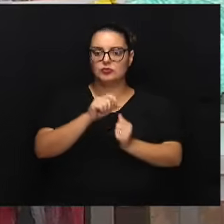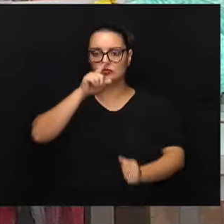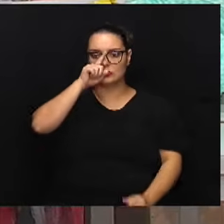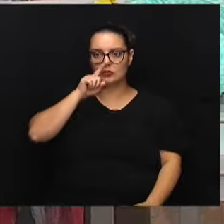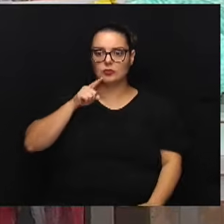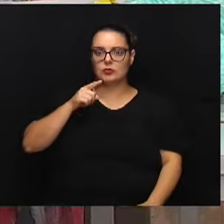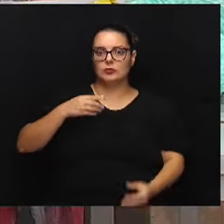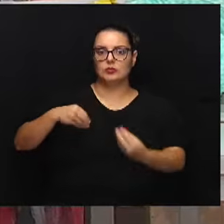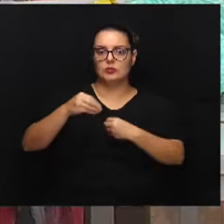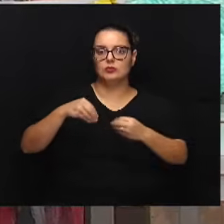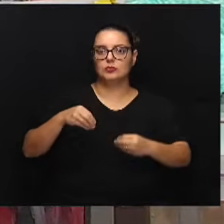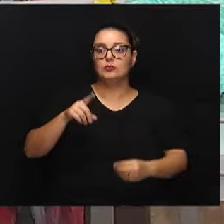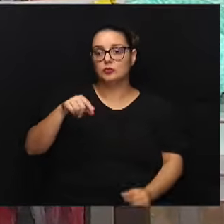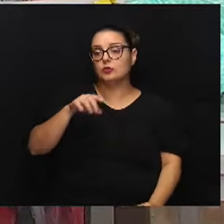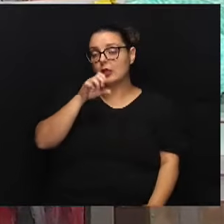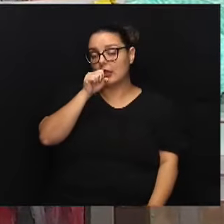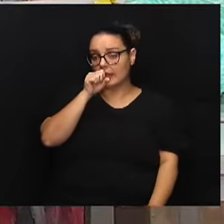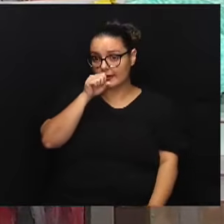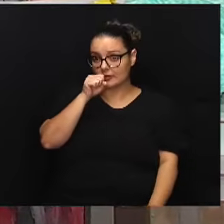laranja.